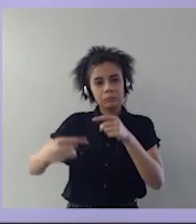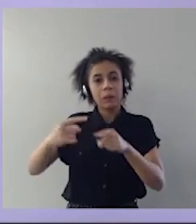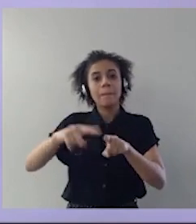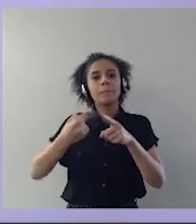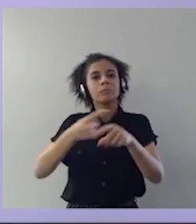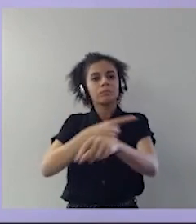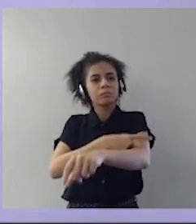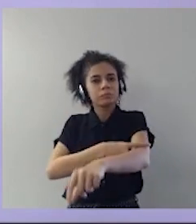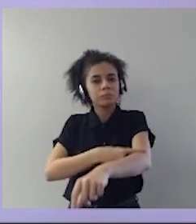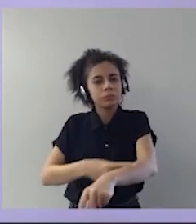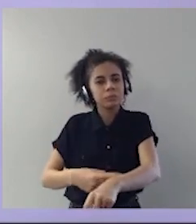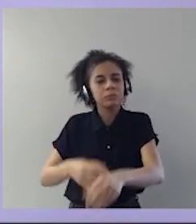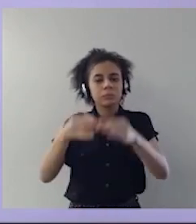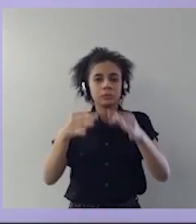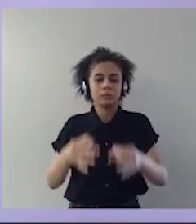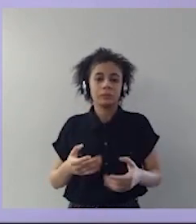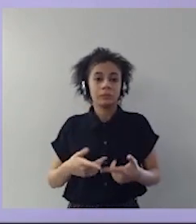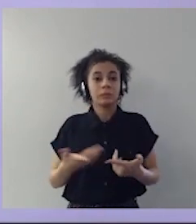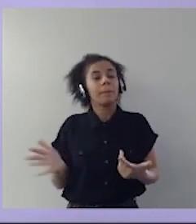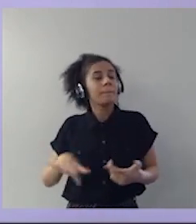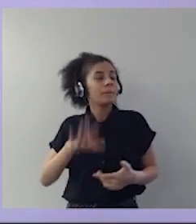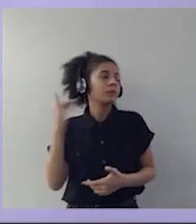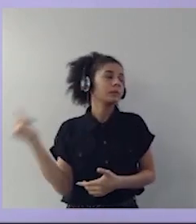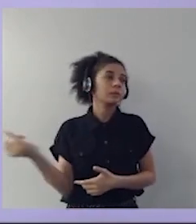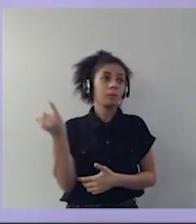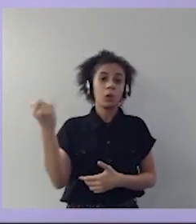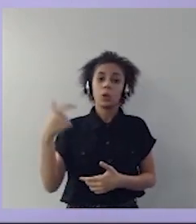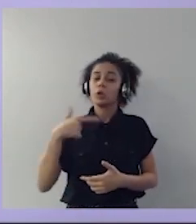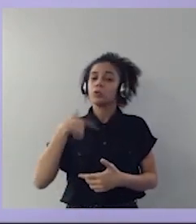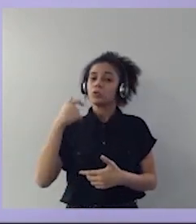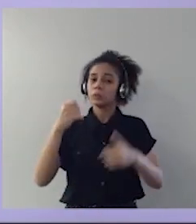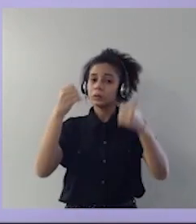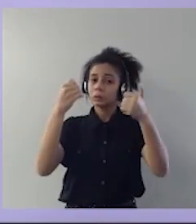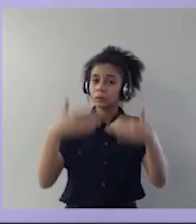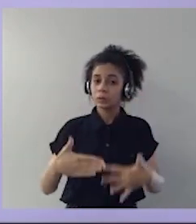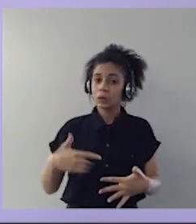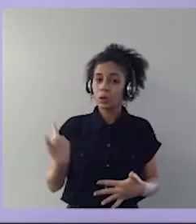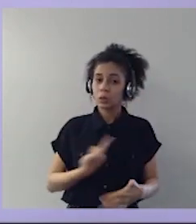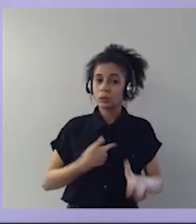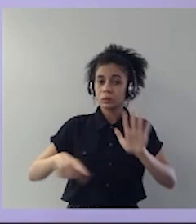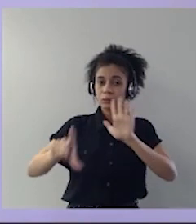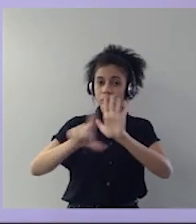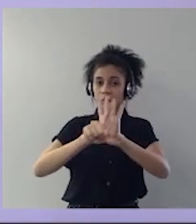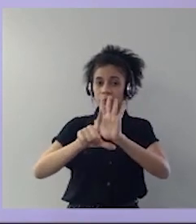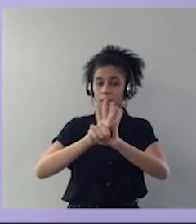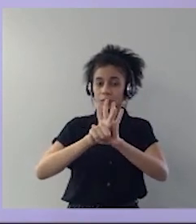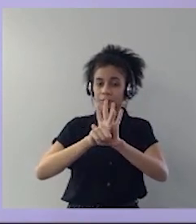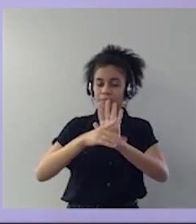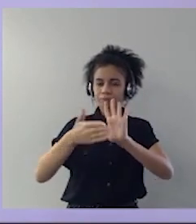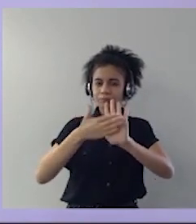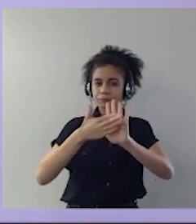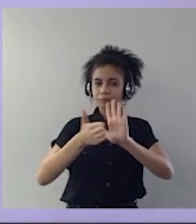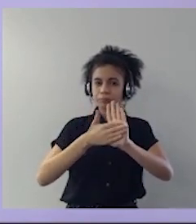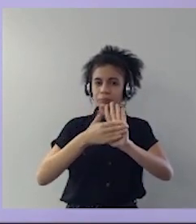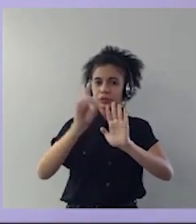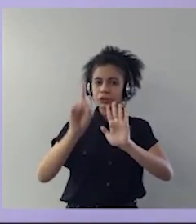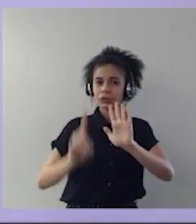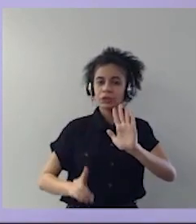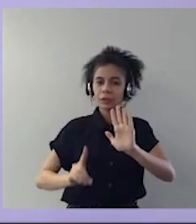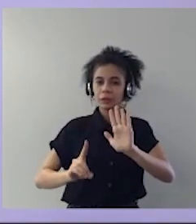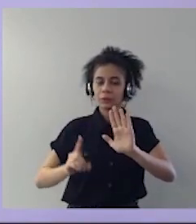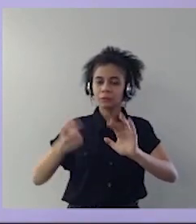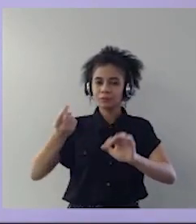sentido estrito. E aqui é o mais importante, e eu volto à nossa lei fundamental, pautada pelos direitos